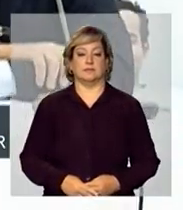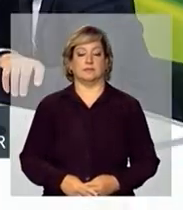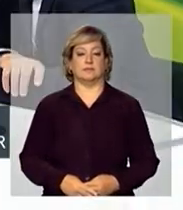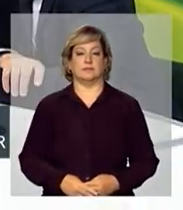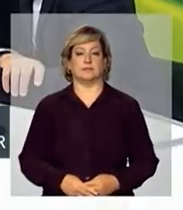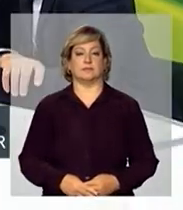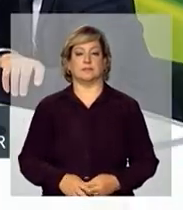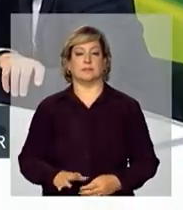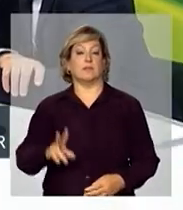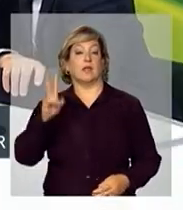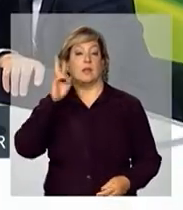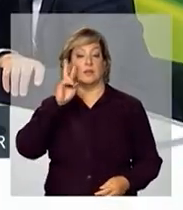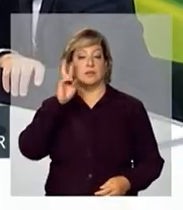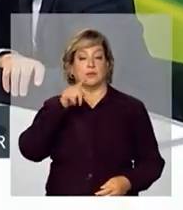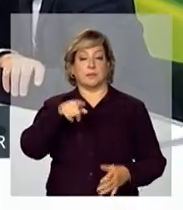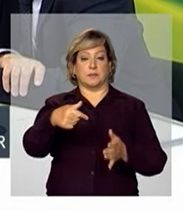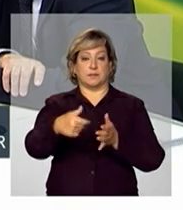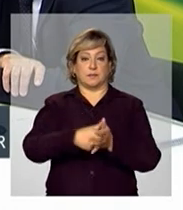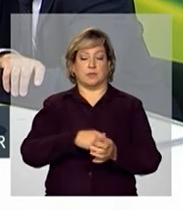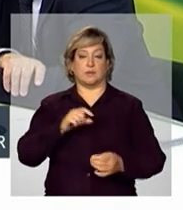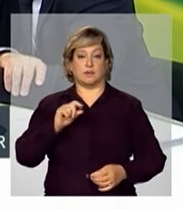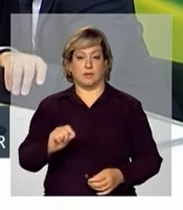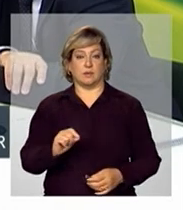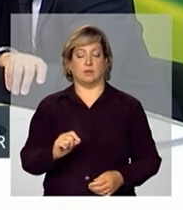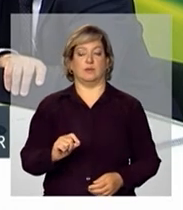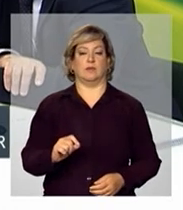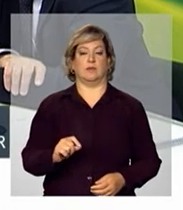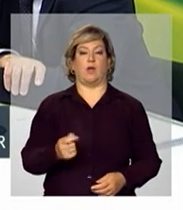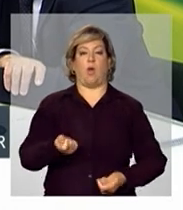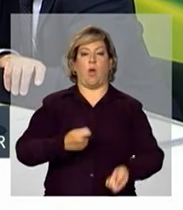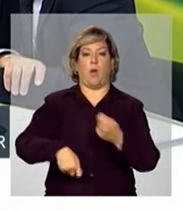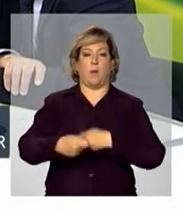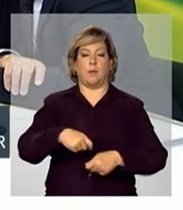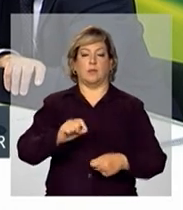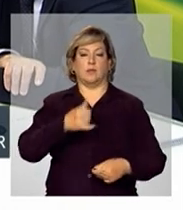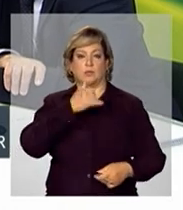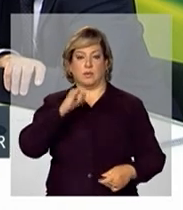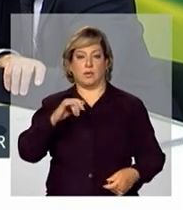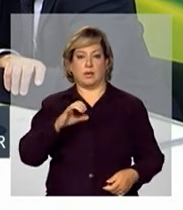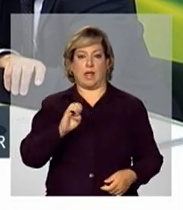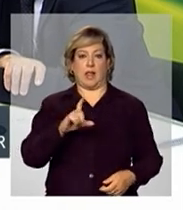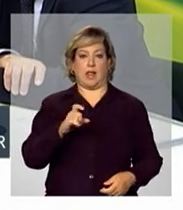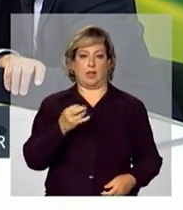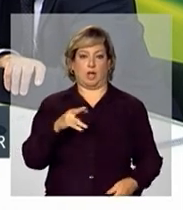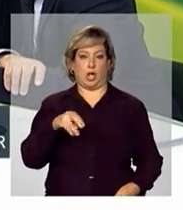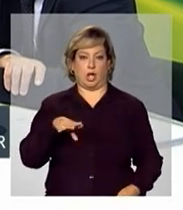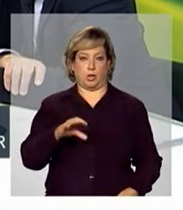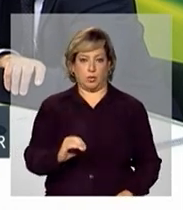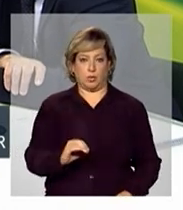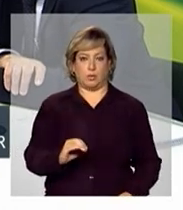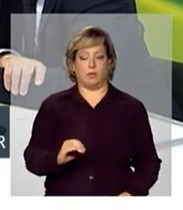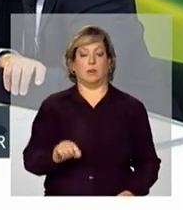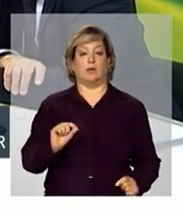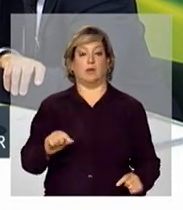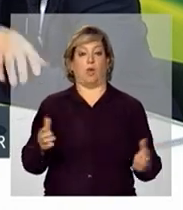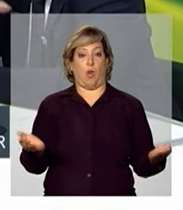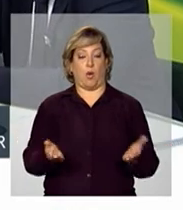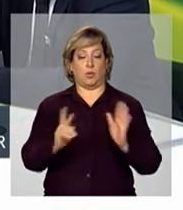em relação a pergunta do Comércio eletrônico a regulamentação de hoje ataca